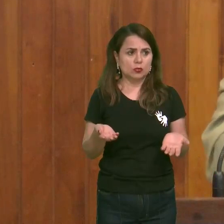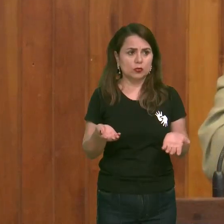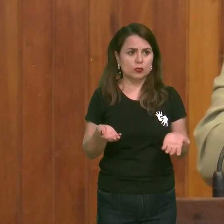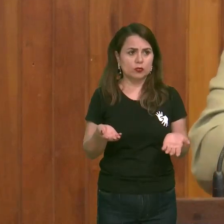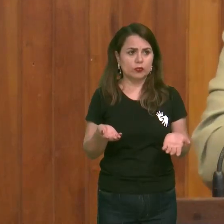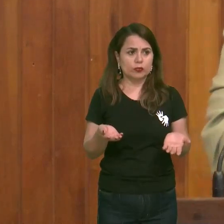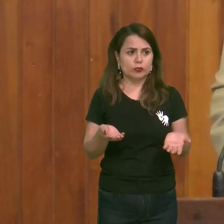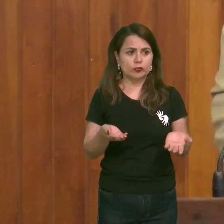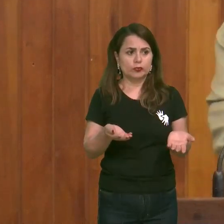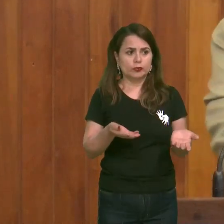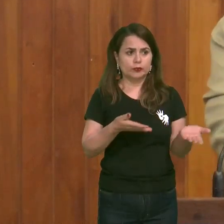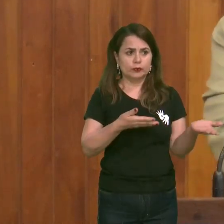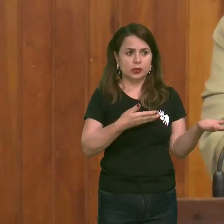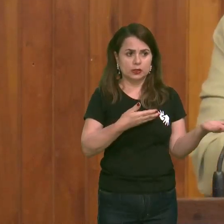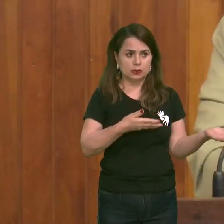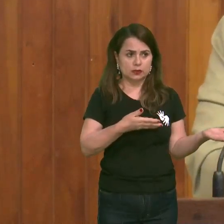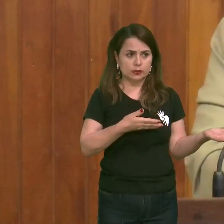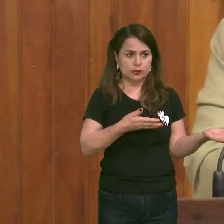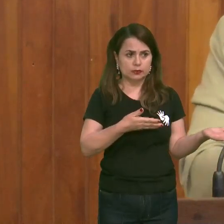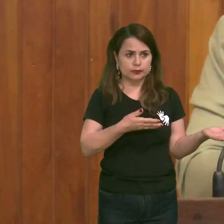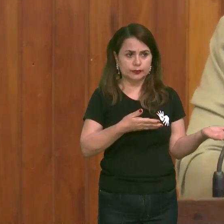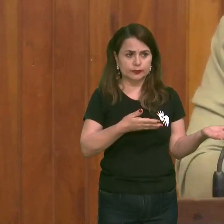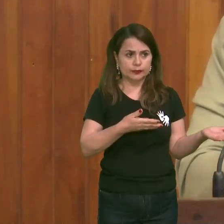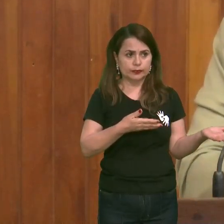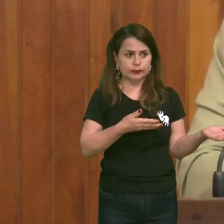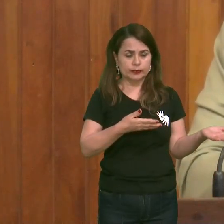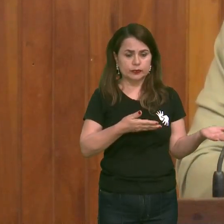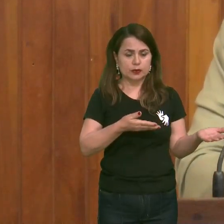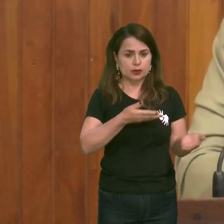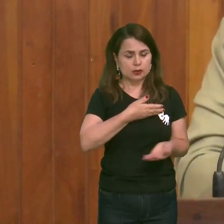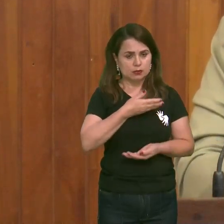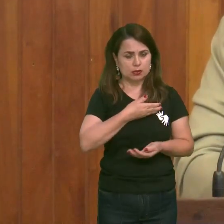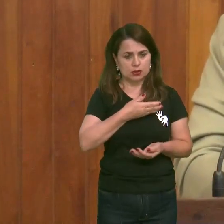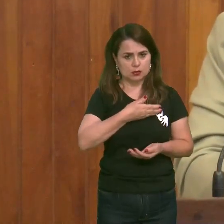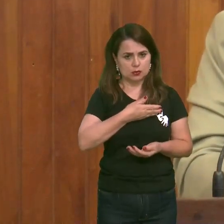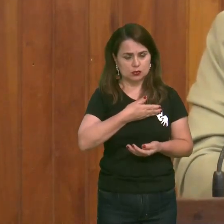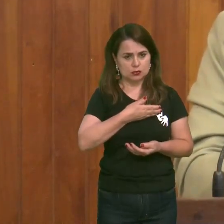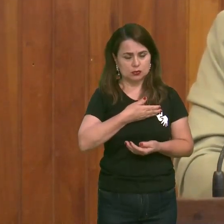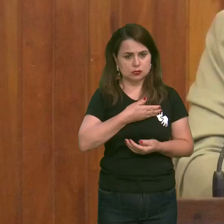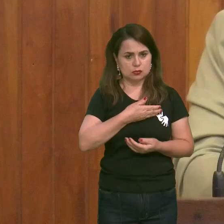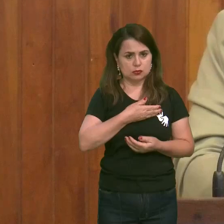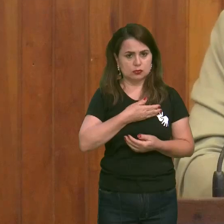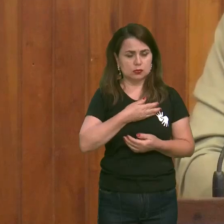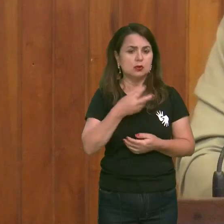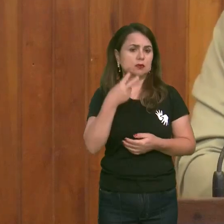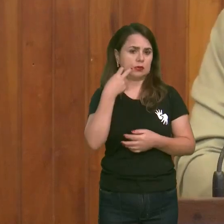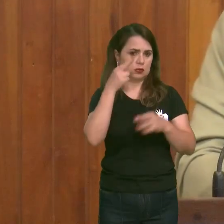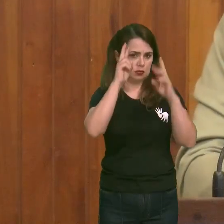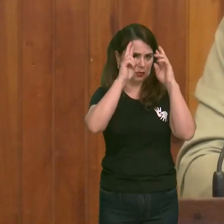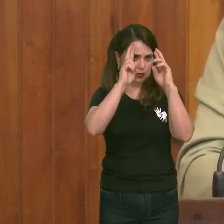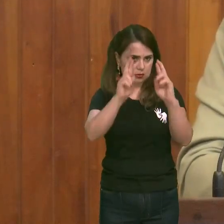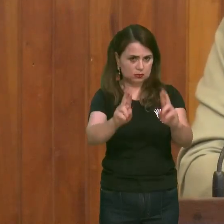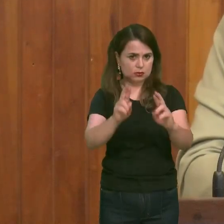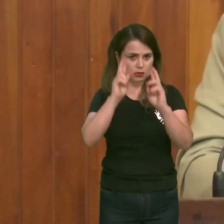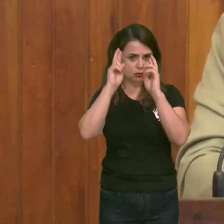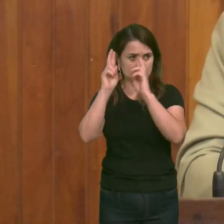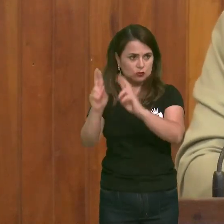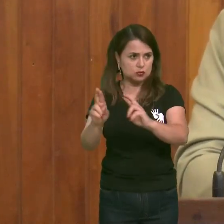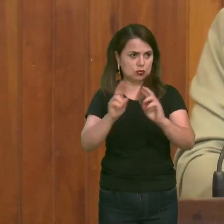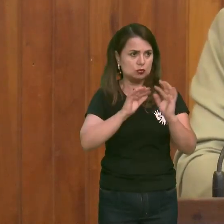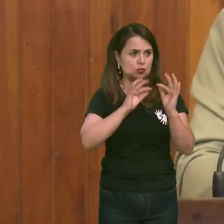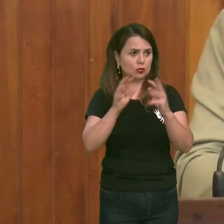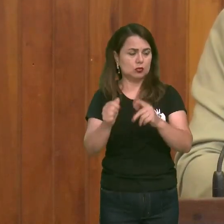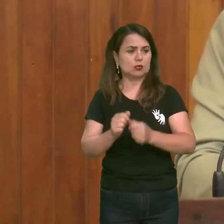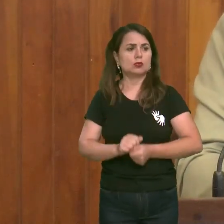coloco isso aqui com todo respeito a todos os colegas não tem né e o vereador Júnior Tenho certeza absoluta que realmente ele